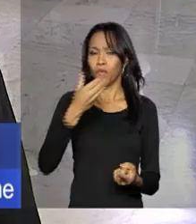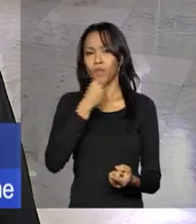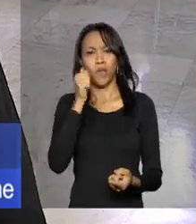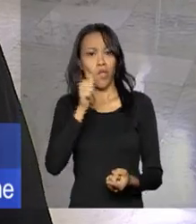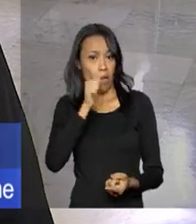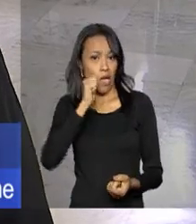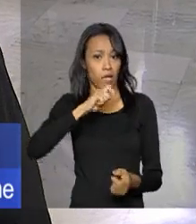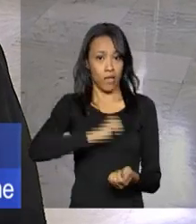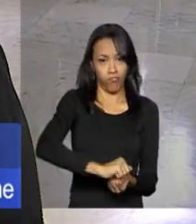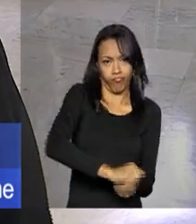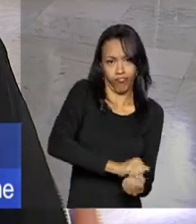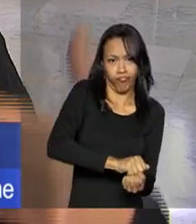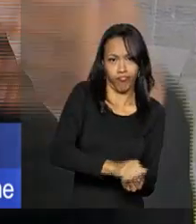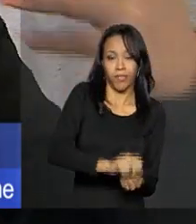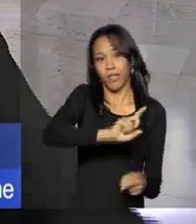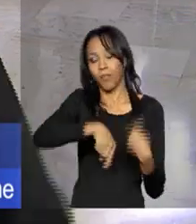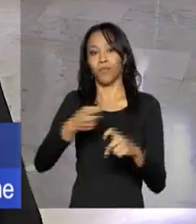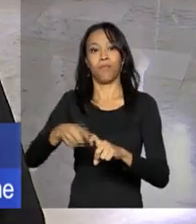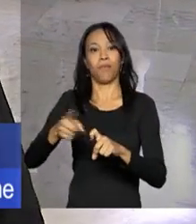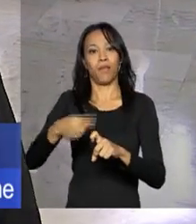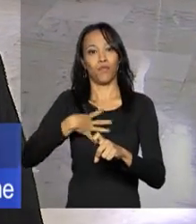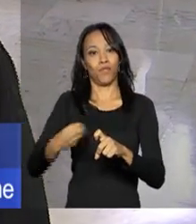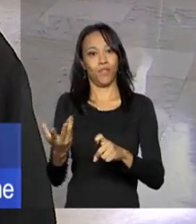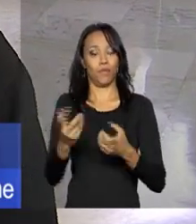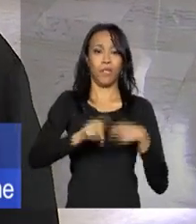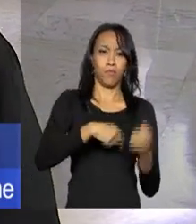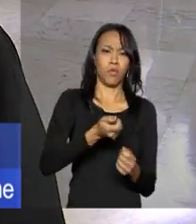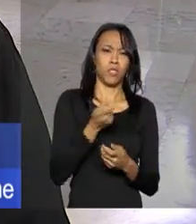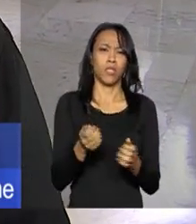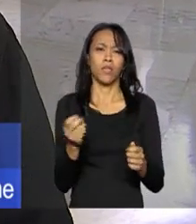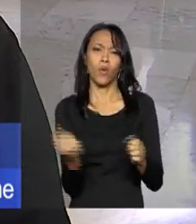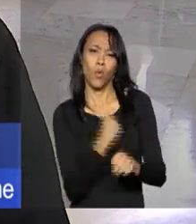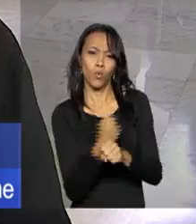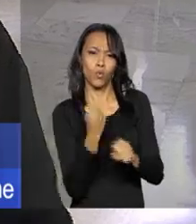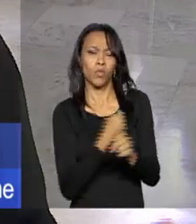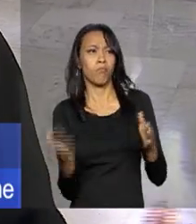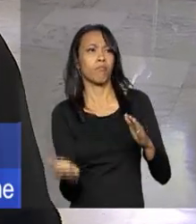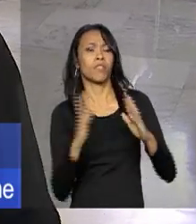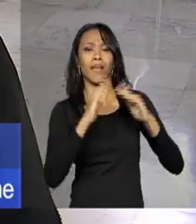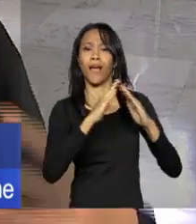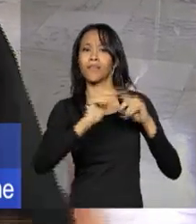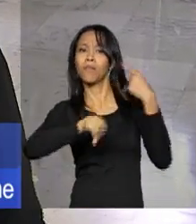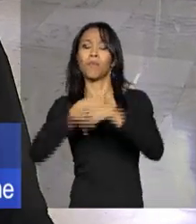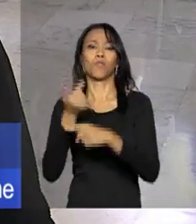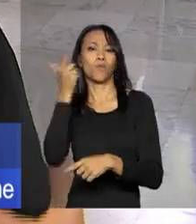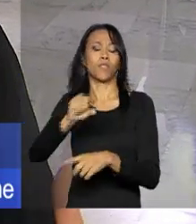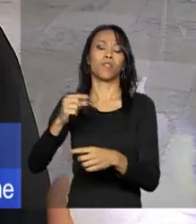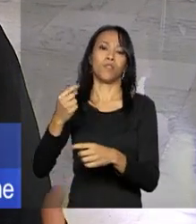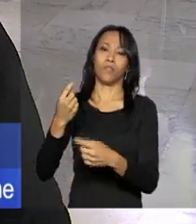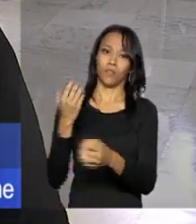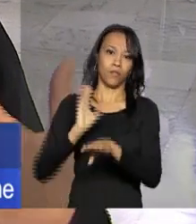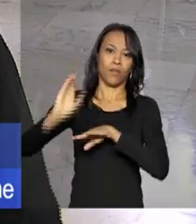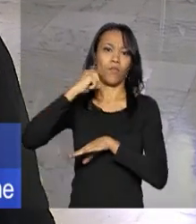da lavadeira virou médica Né o filho do pedreiro que virou advogado então nós temos vários exemplos aqui mostrando